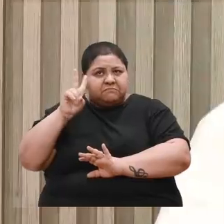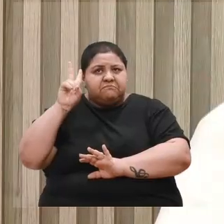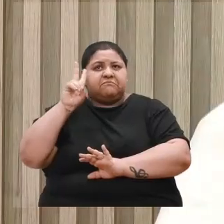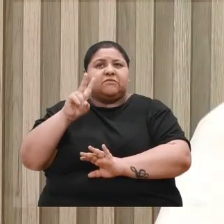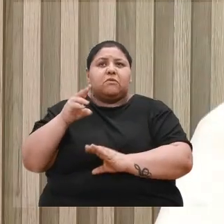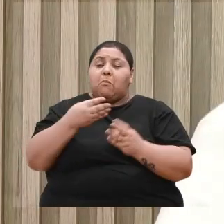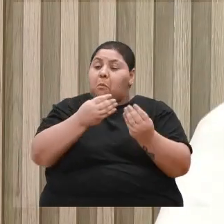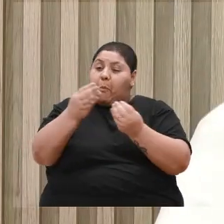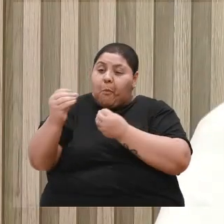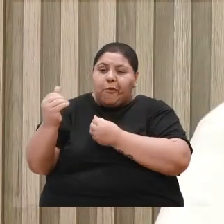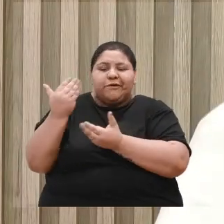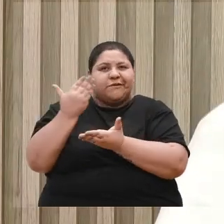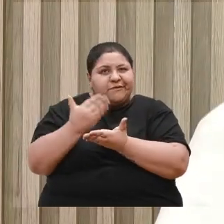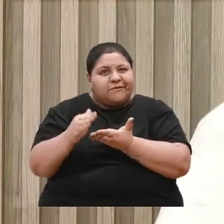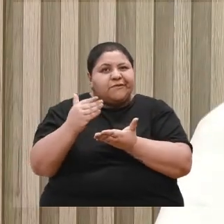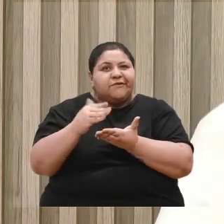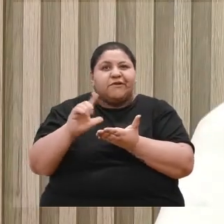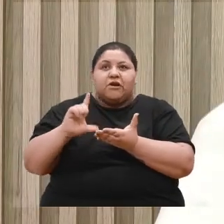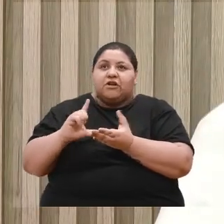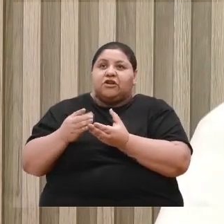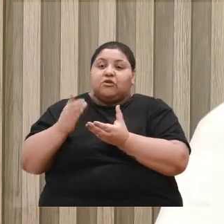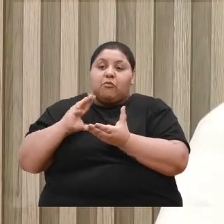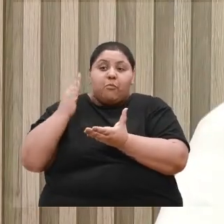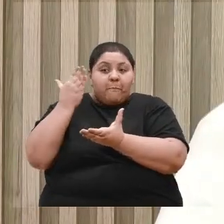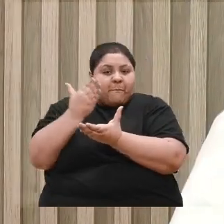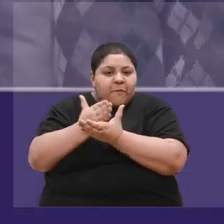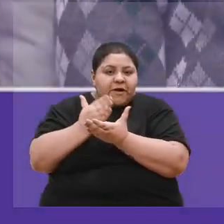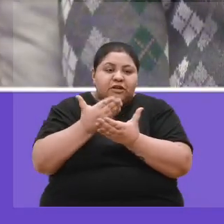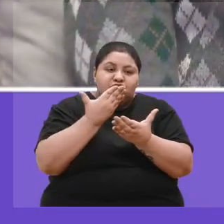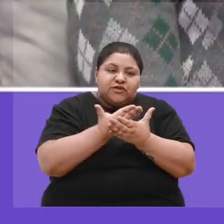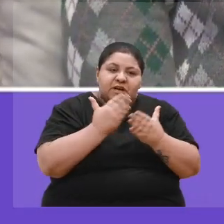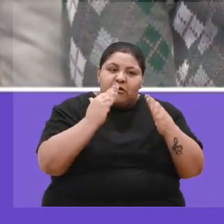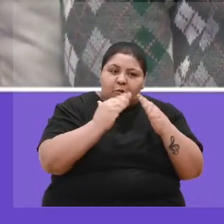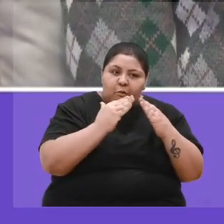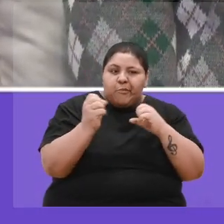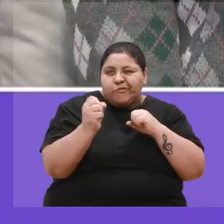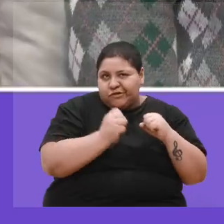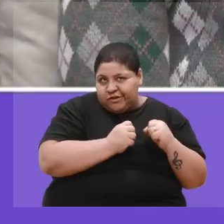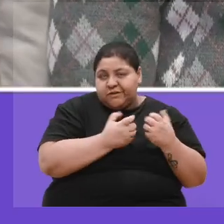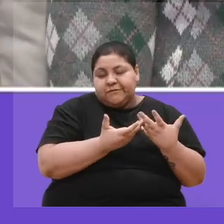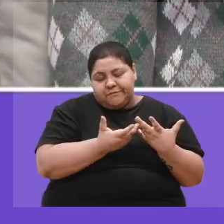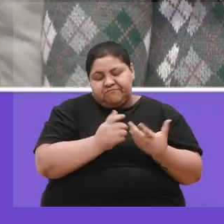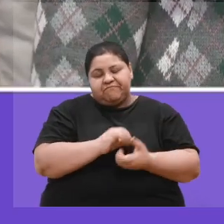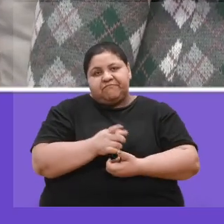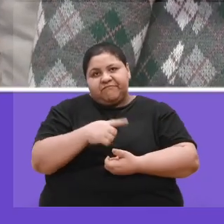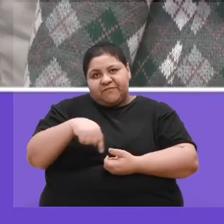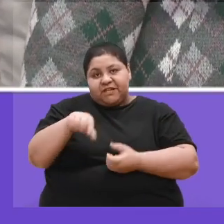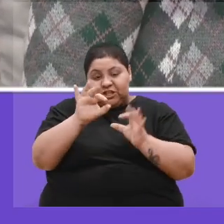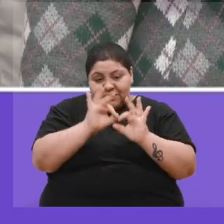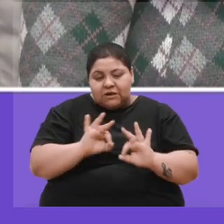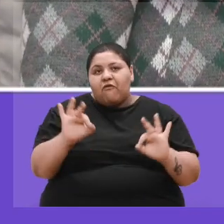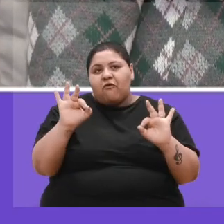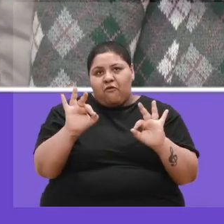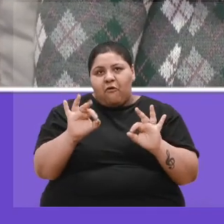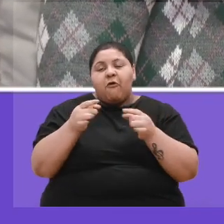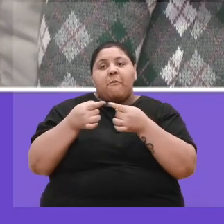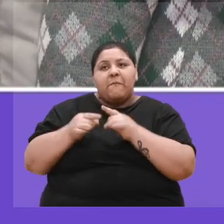né? E aí nós levamos um monte de processos importantes para estudar em casa, a gente podia, né? E a gente